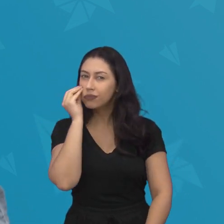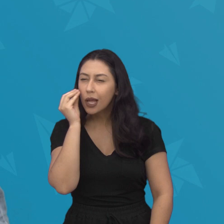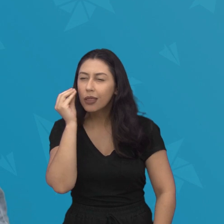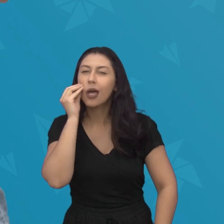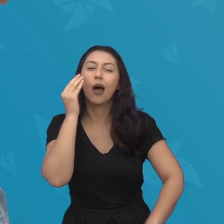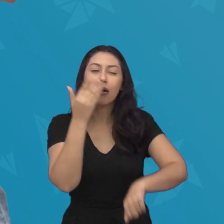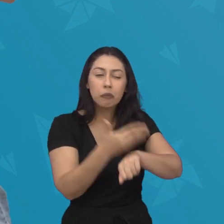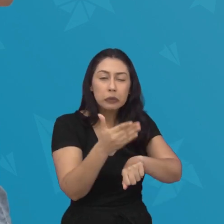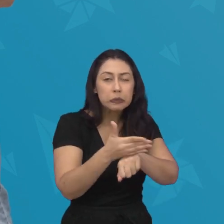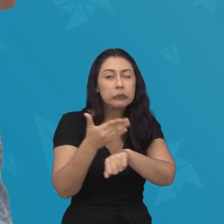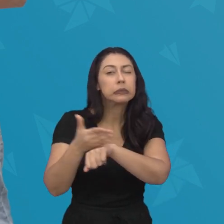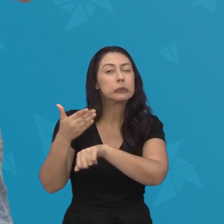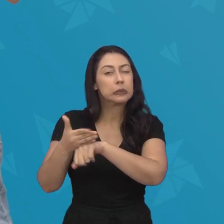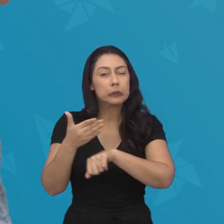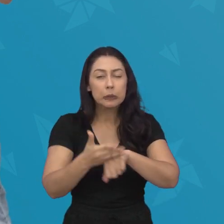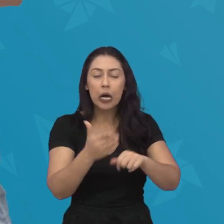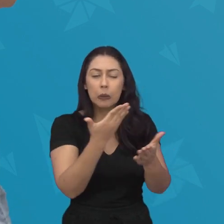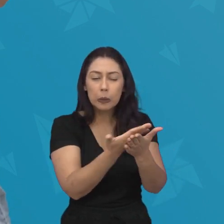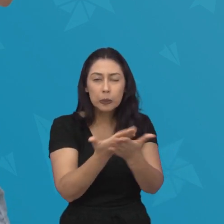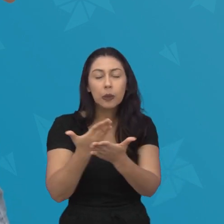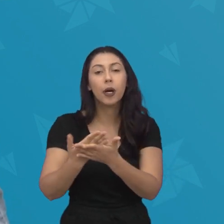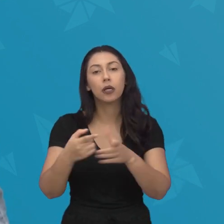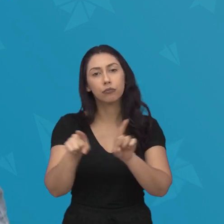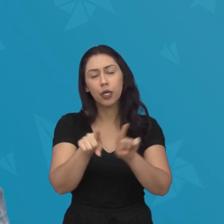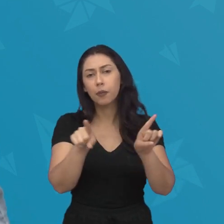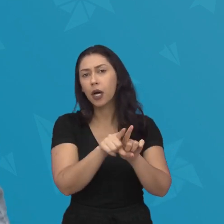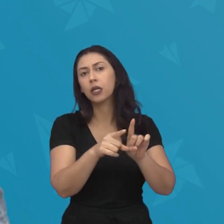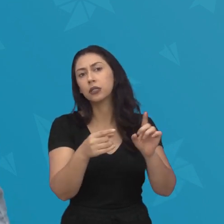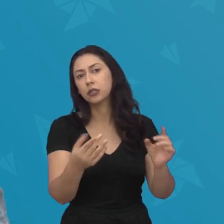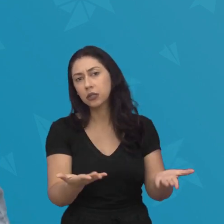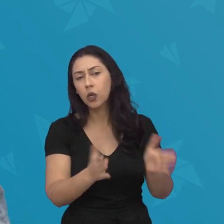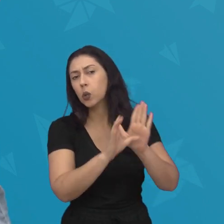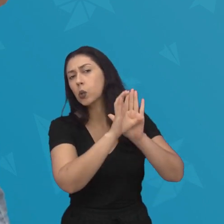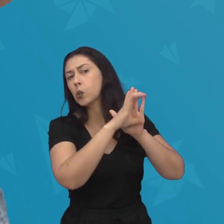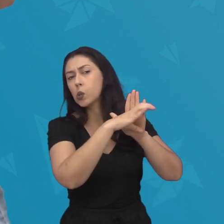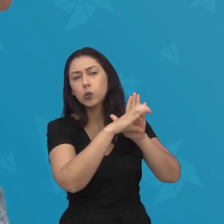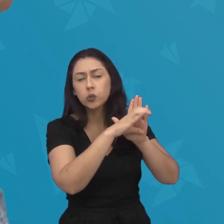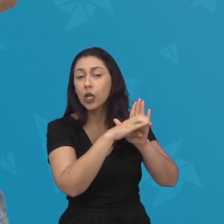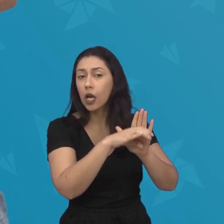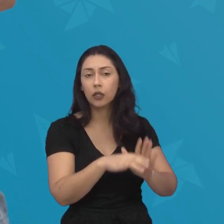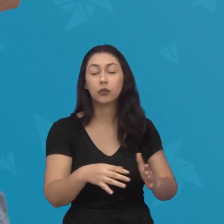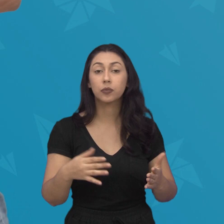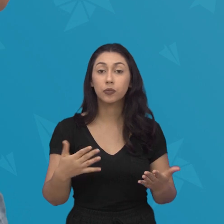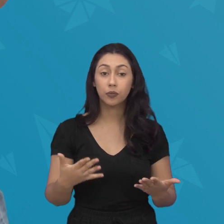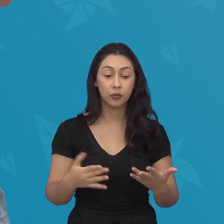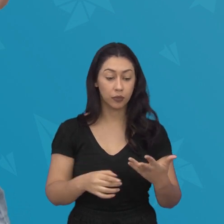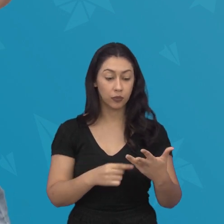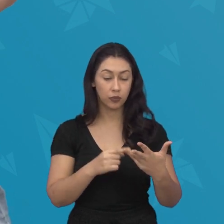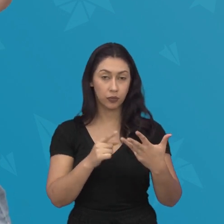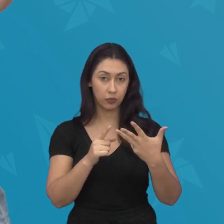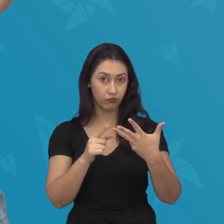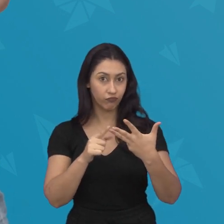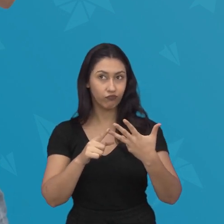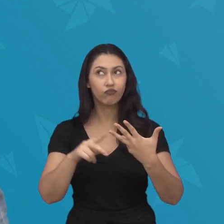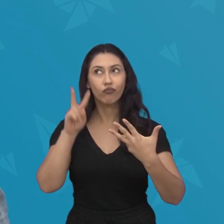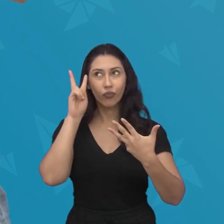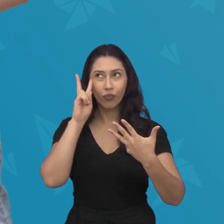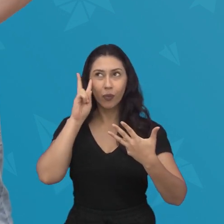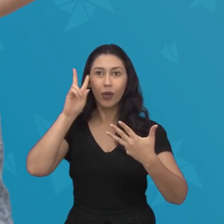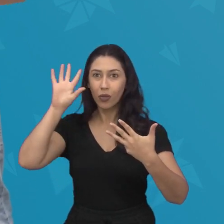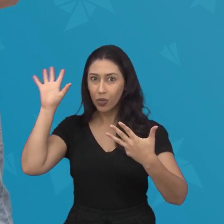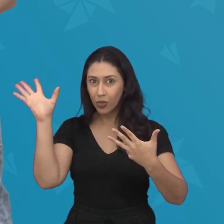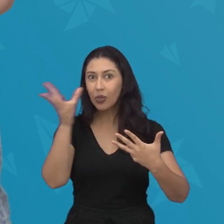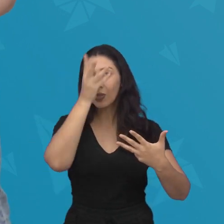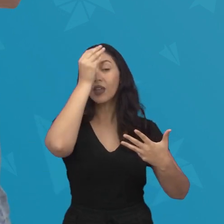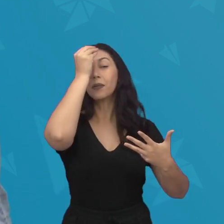se aplica isso numa prova e também com conceitos ali, exemplos da vida real. E no fim, né, recapitulando, só para a gente